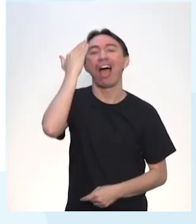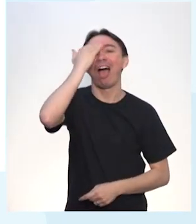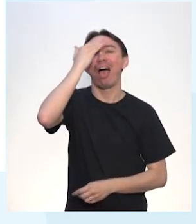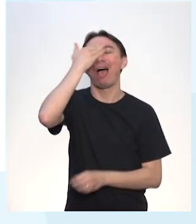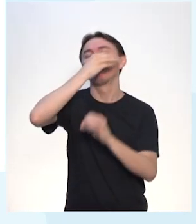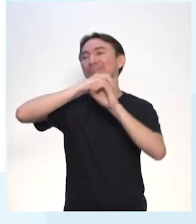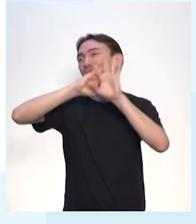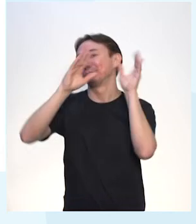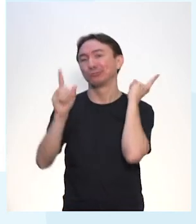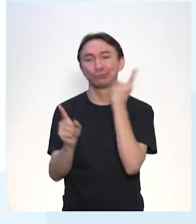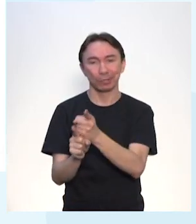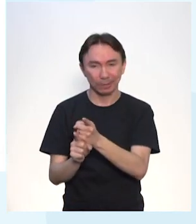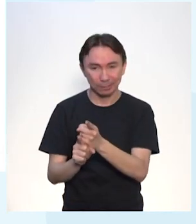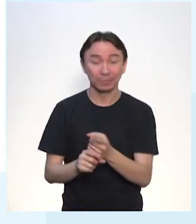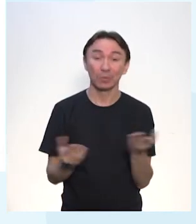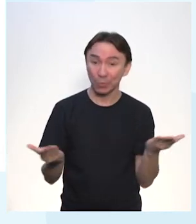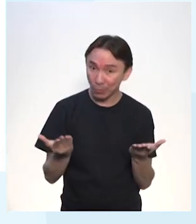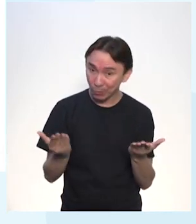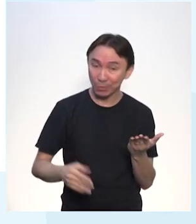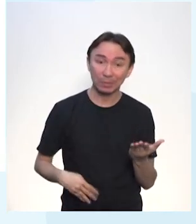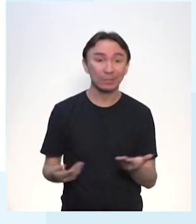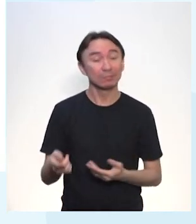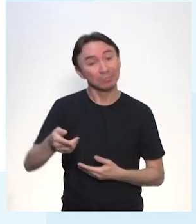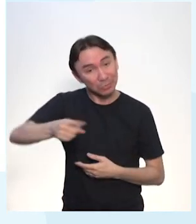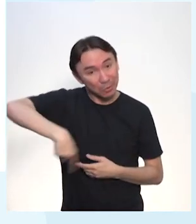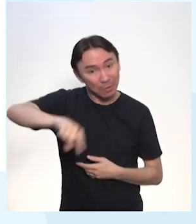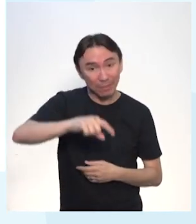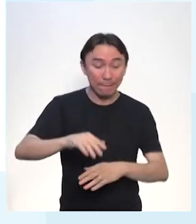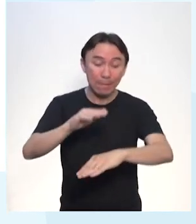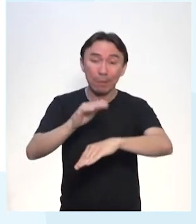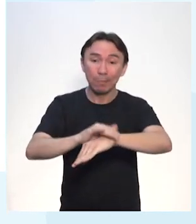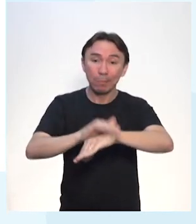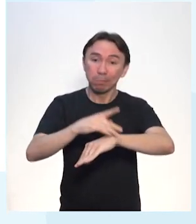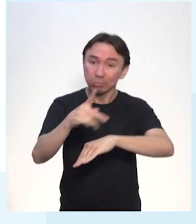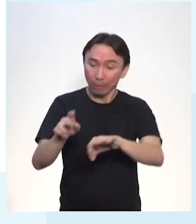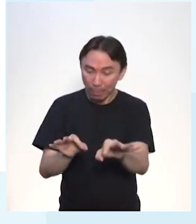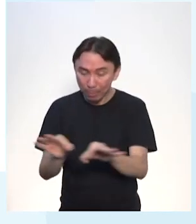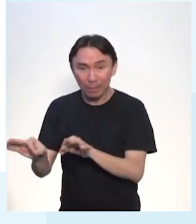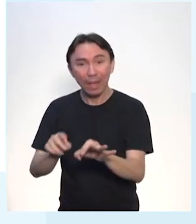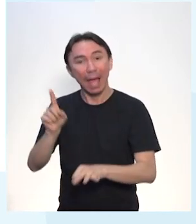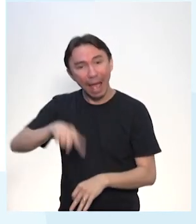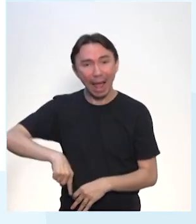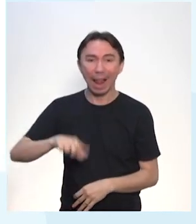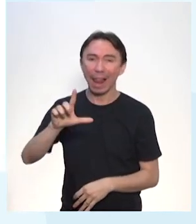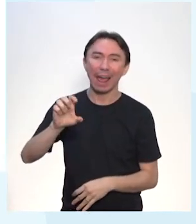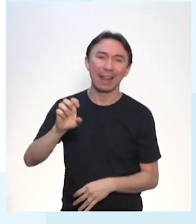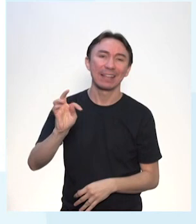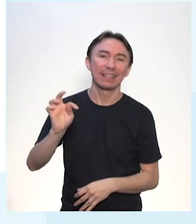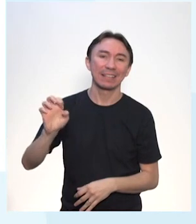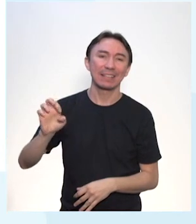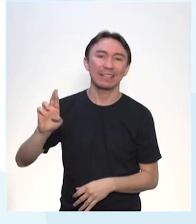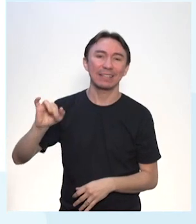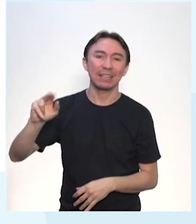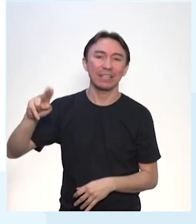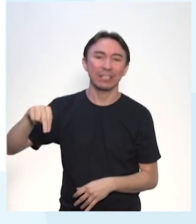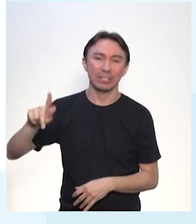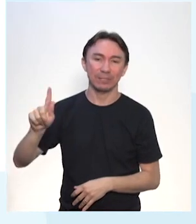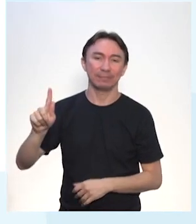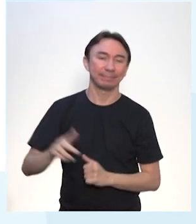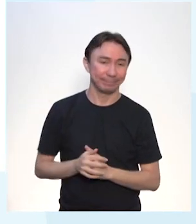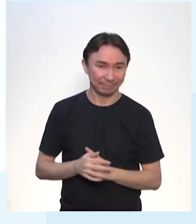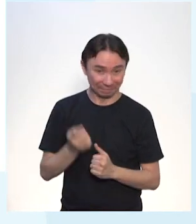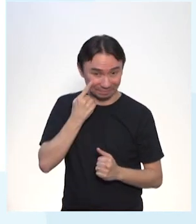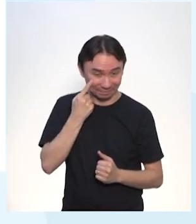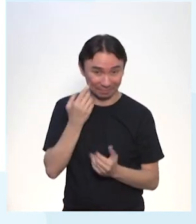proposta mão na massa hoje é justamente o lettering. Eu vou pedir para a Duda mostrar um que ela fez. Observem aí na tela, por